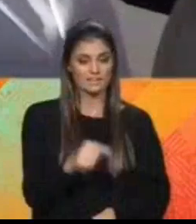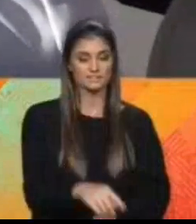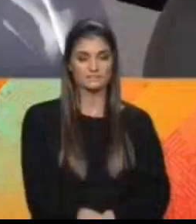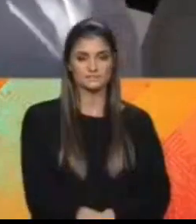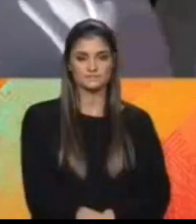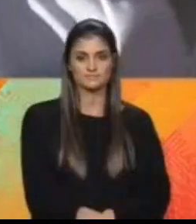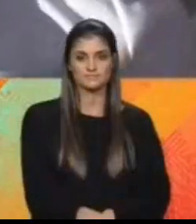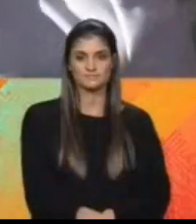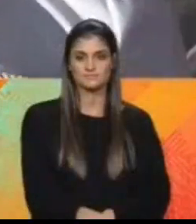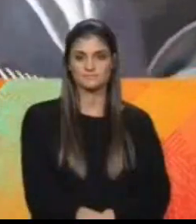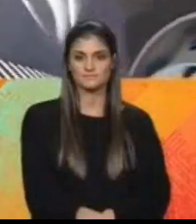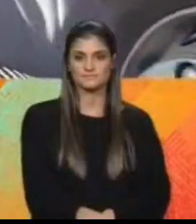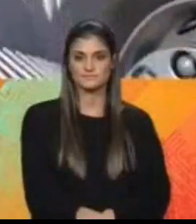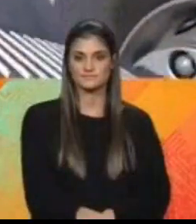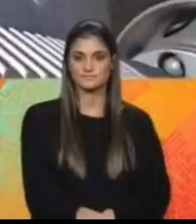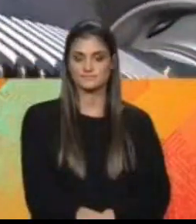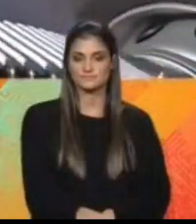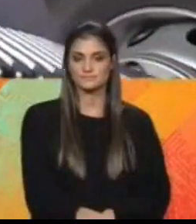capaz.